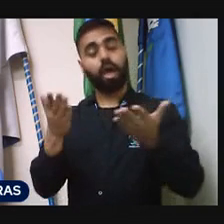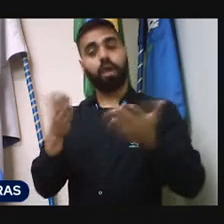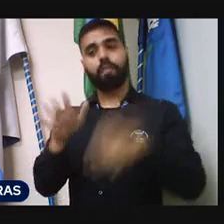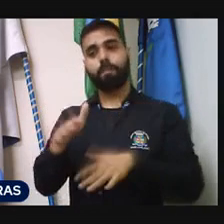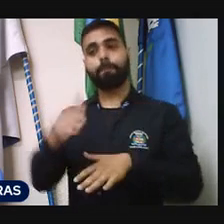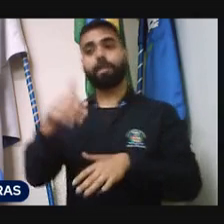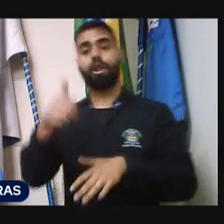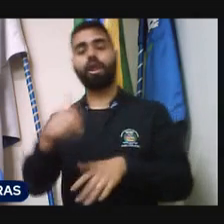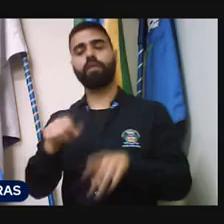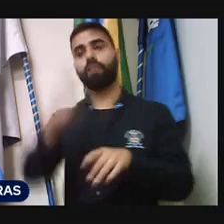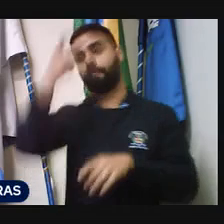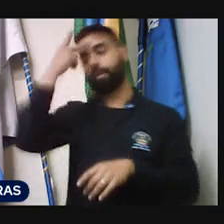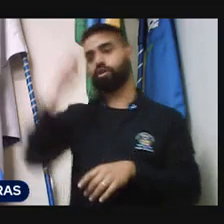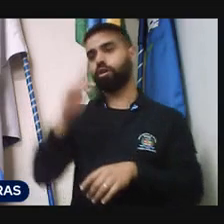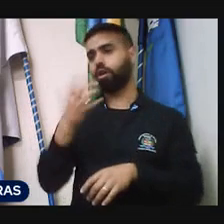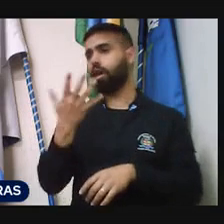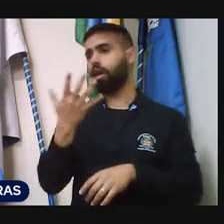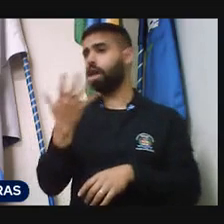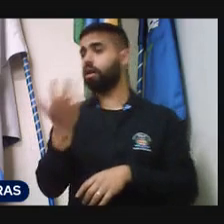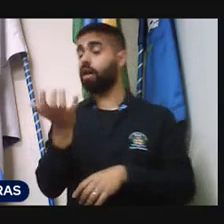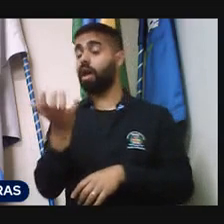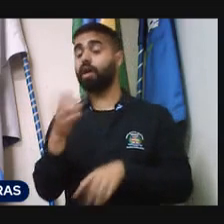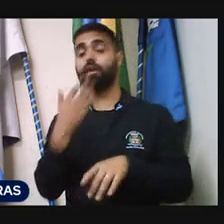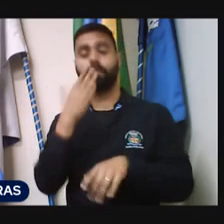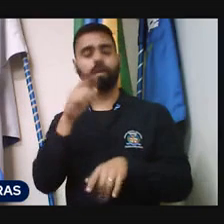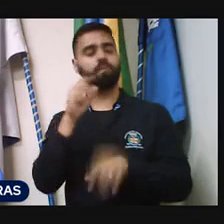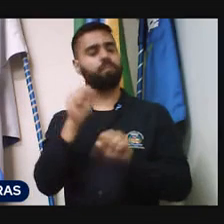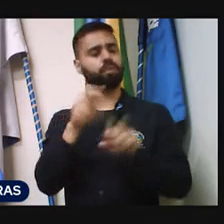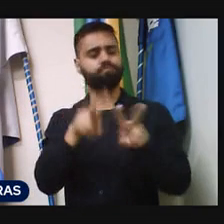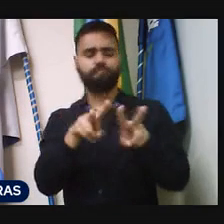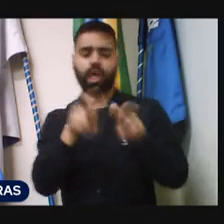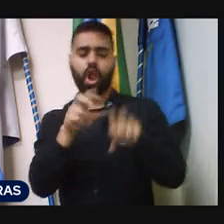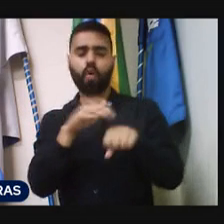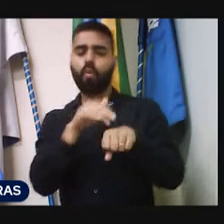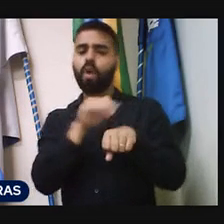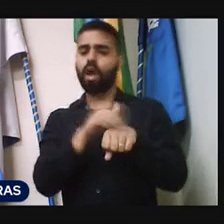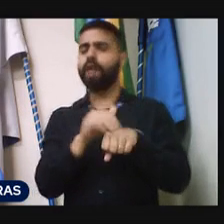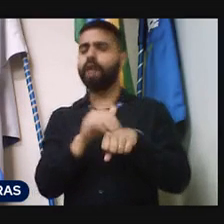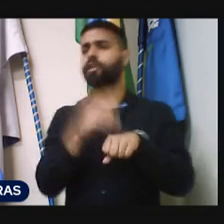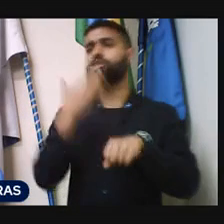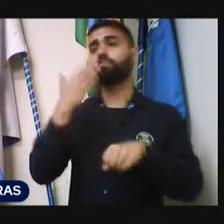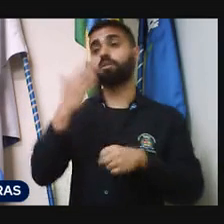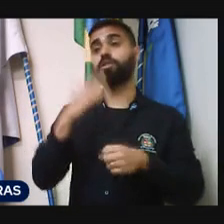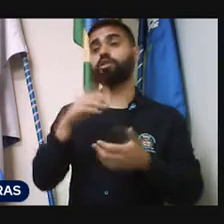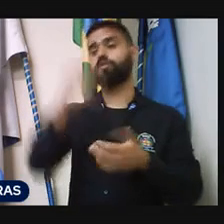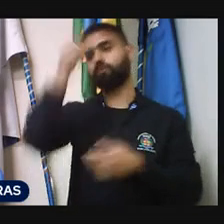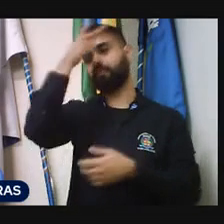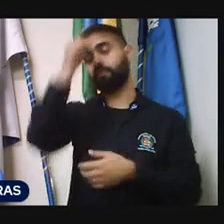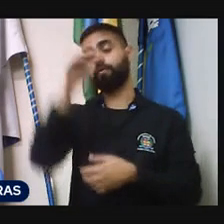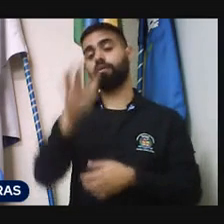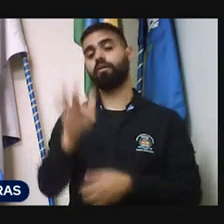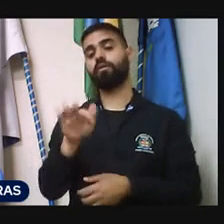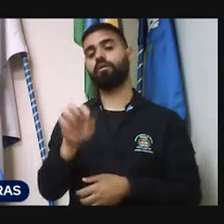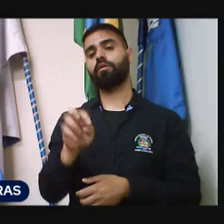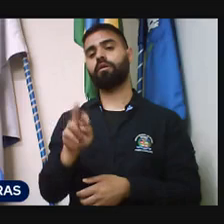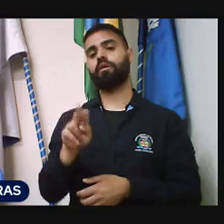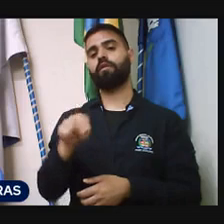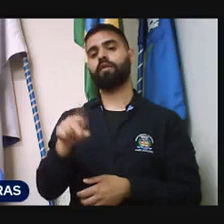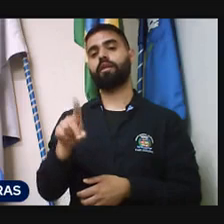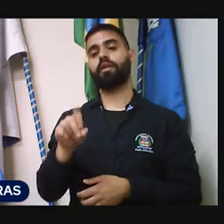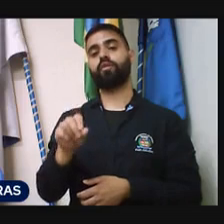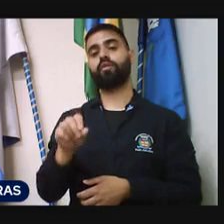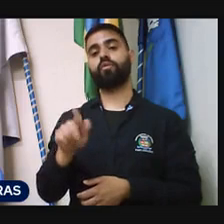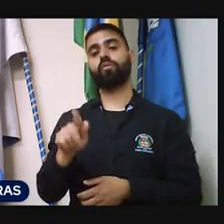de quem for participar a gente pede que olhe com carinho Poder Executivo através do prefeito Fernandinho para ele Fernando